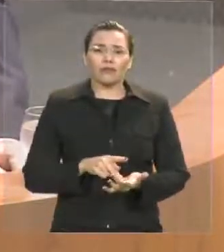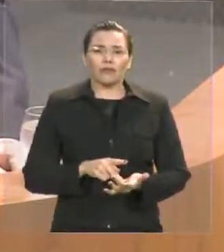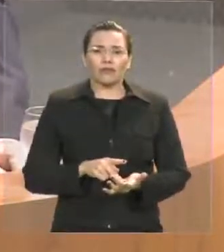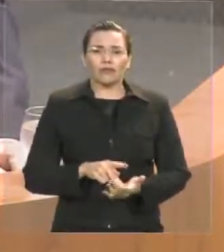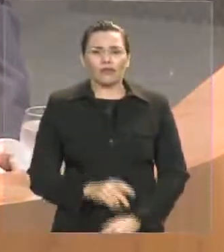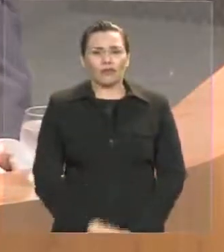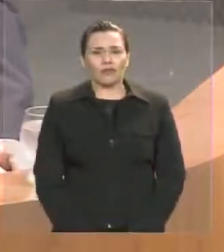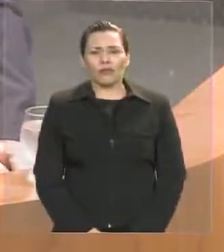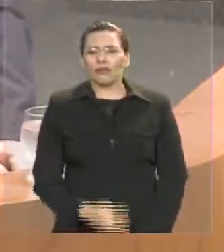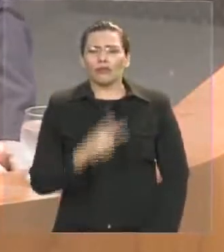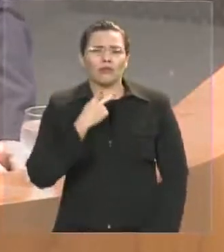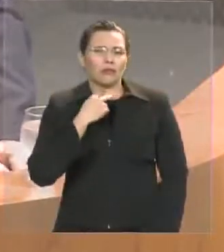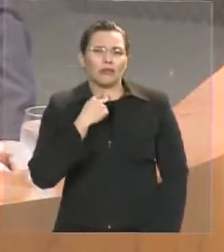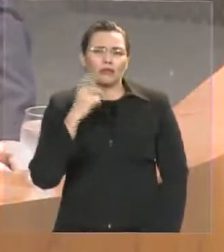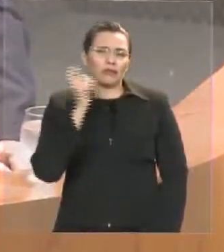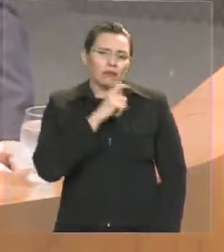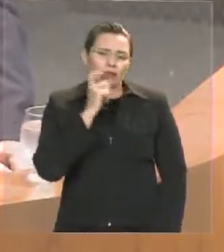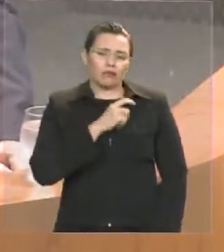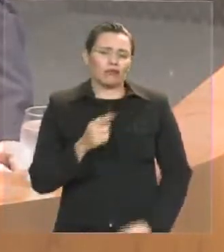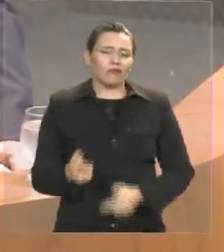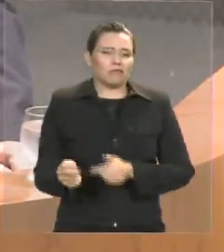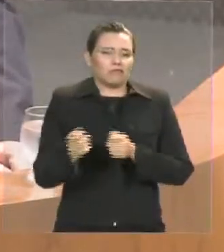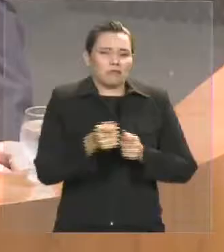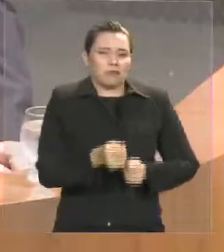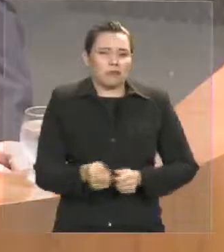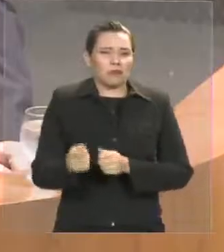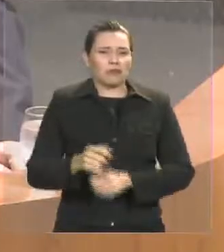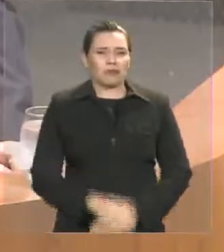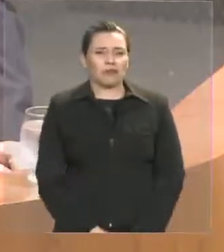dar uma esperança que não vai poder ser cumprida.